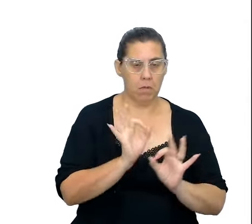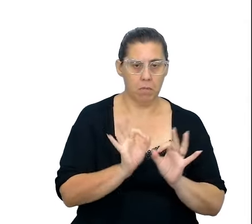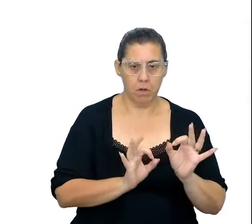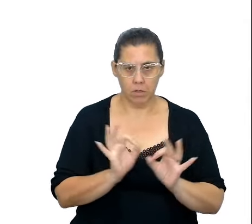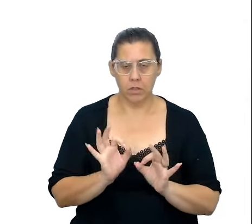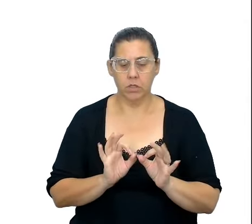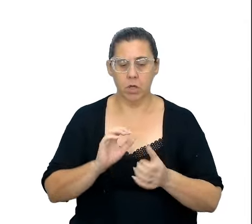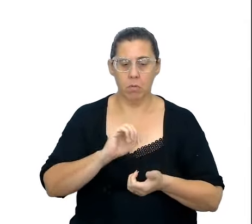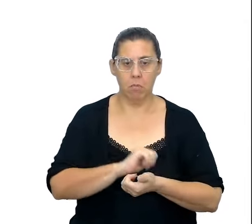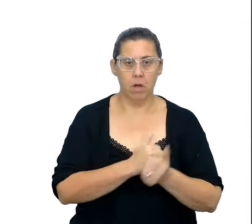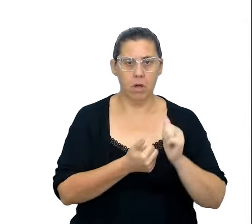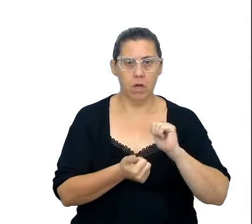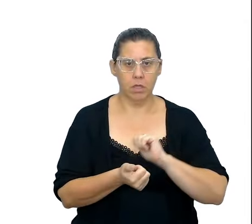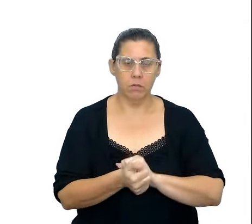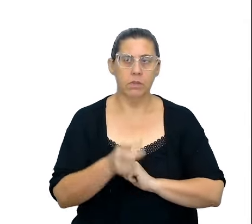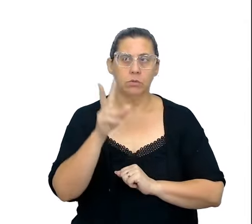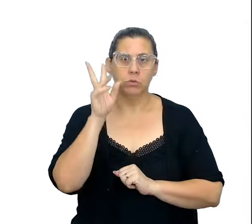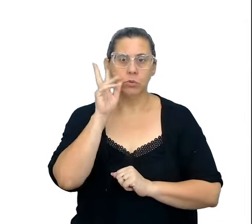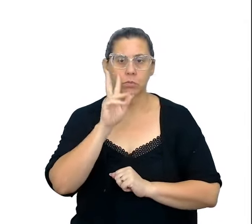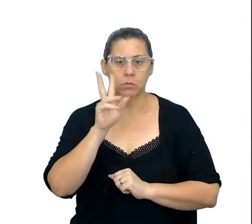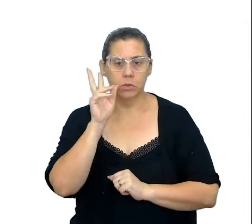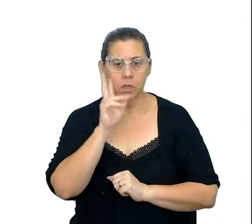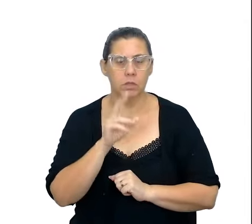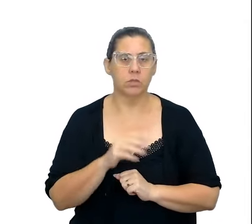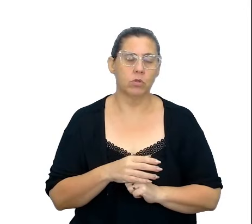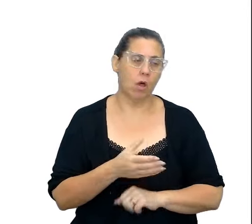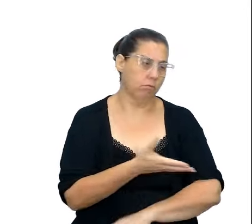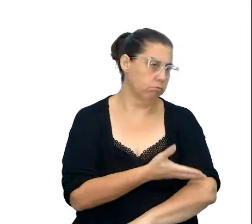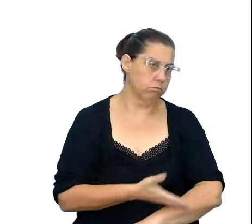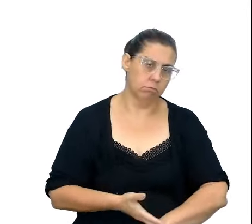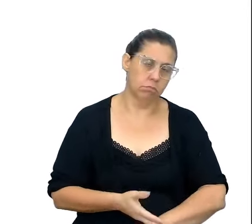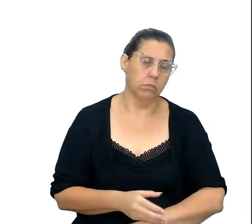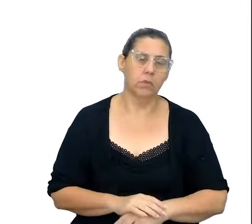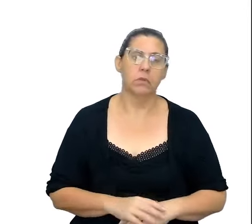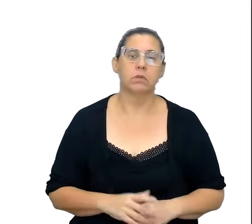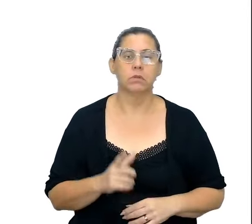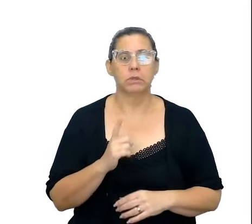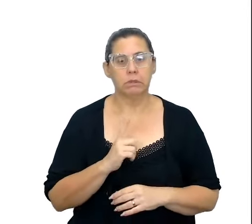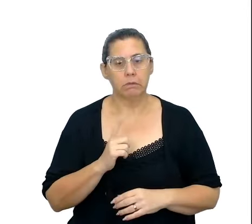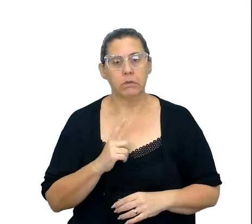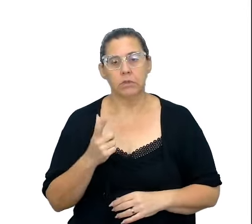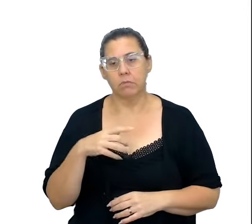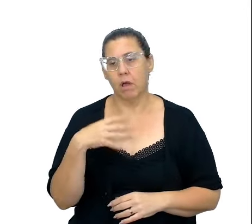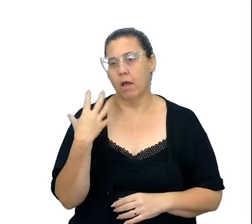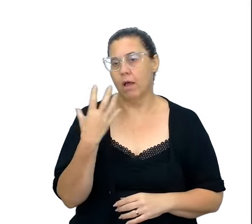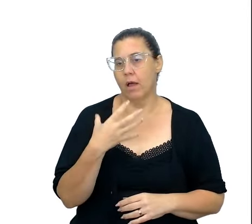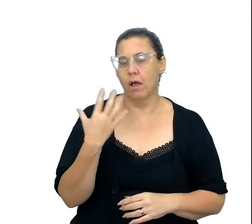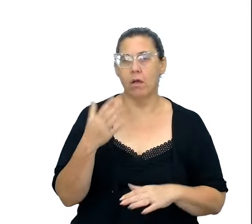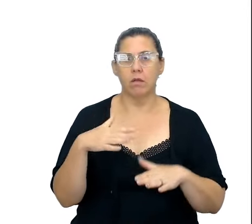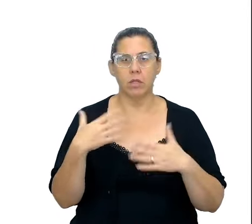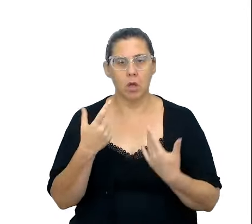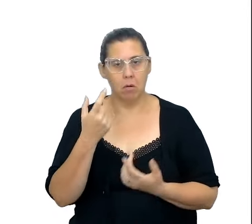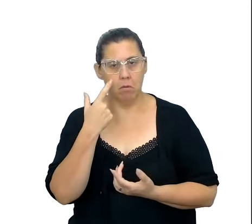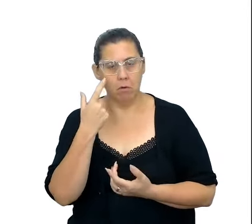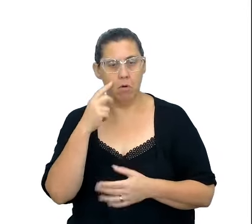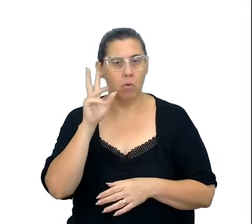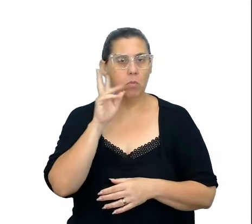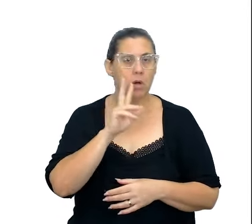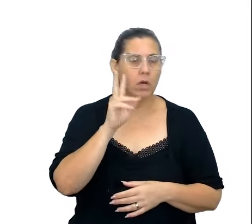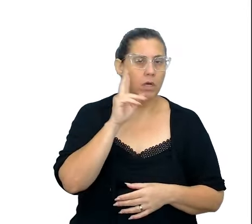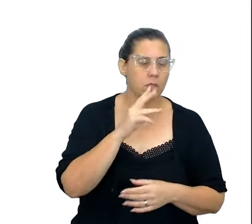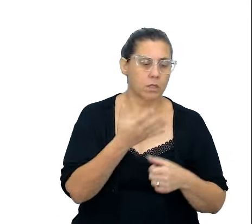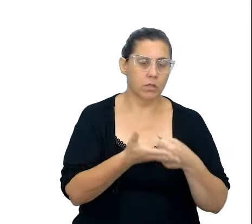uma adaptação de uma história tradicional que mais tenha lhe encantado. Então, observa que ele vai pegar uma história